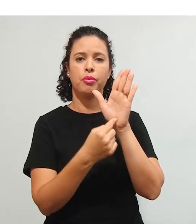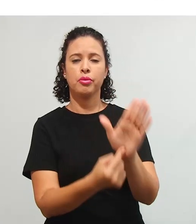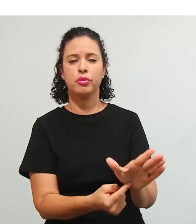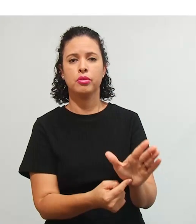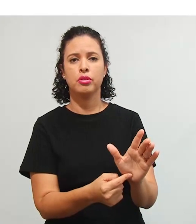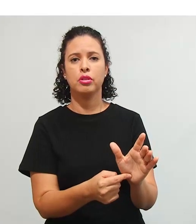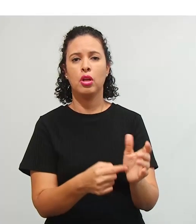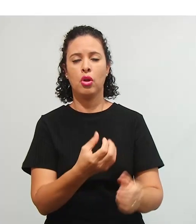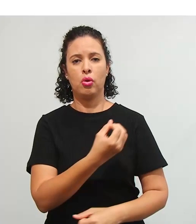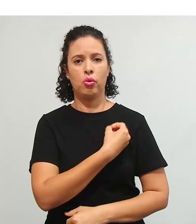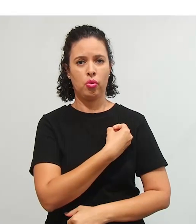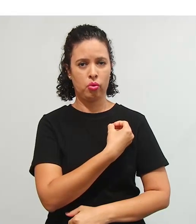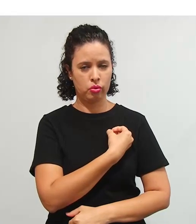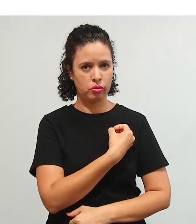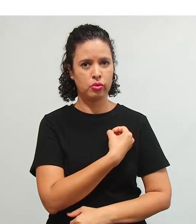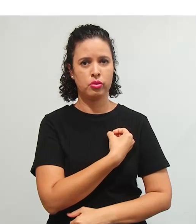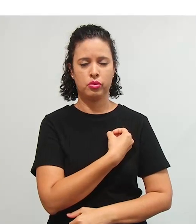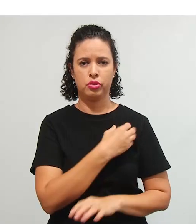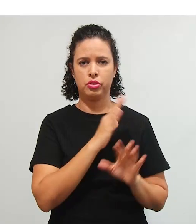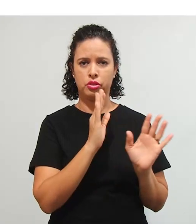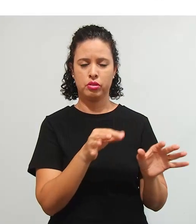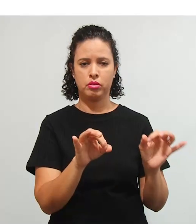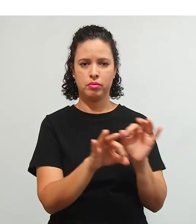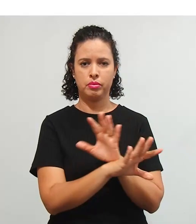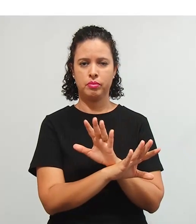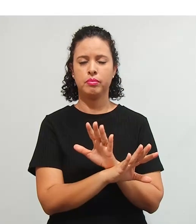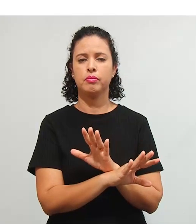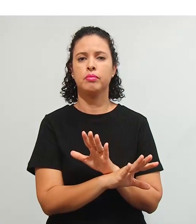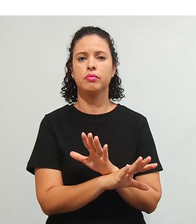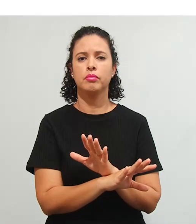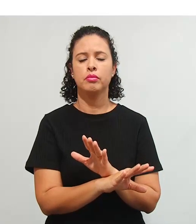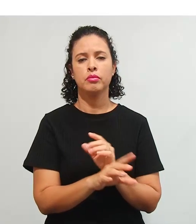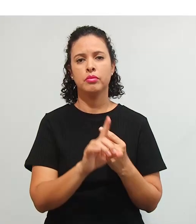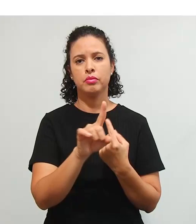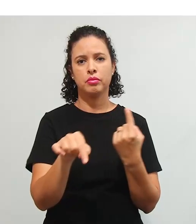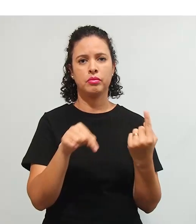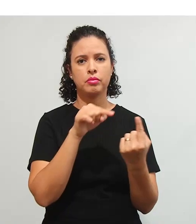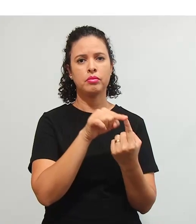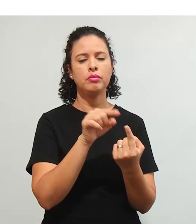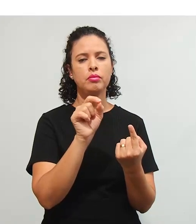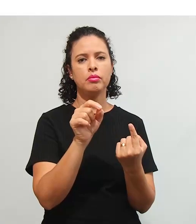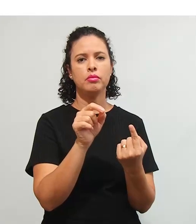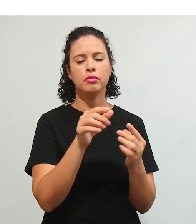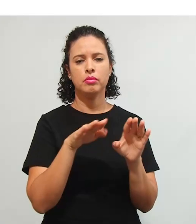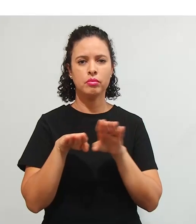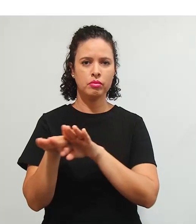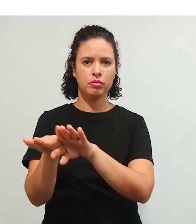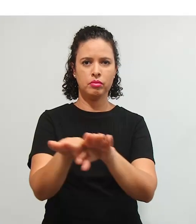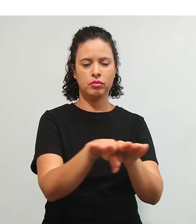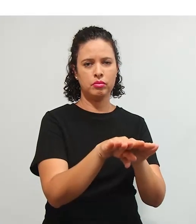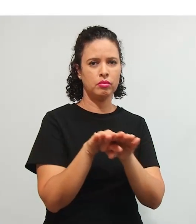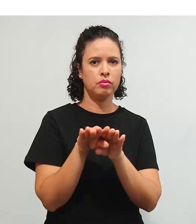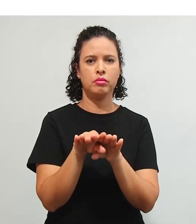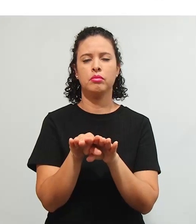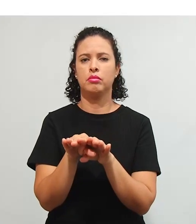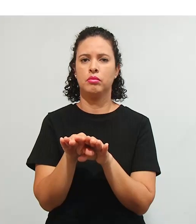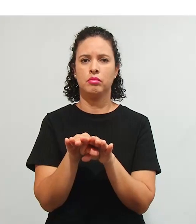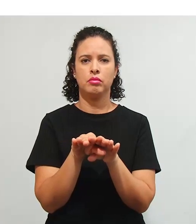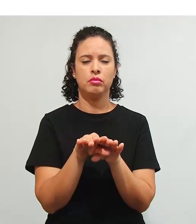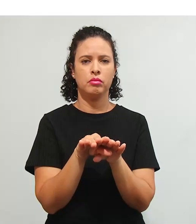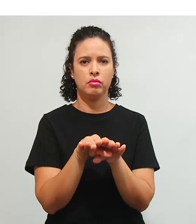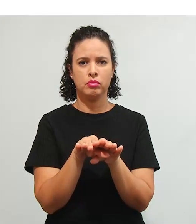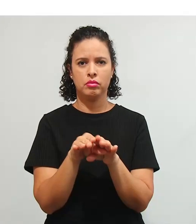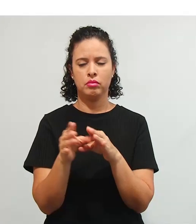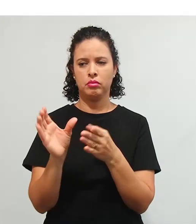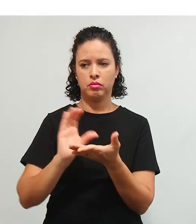apresentando esses códigos que foram definidos lá no MCASP. O objetivo é o quê? Uniformizar as fontes